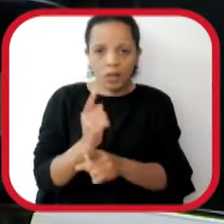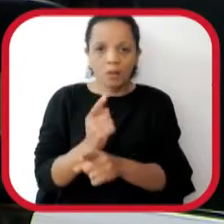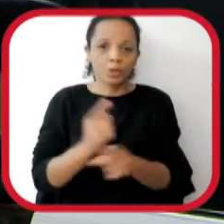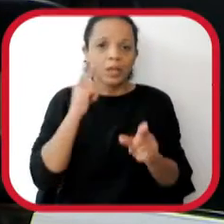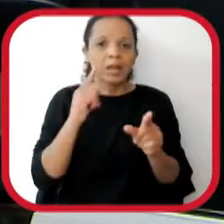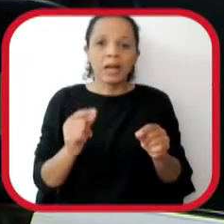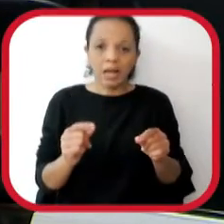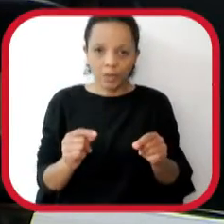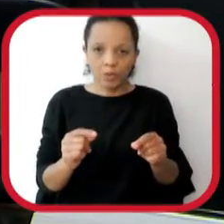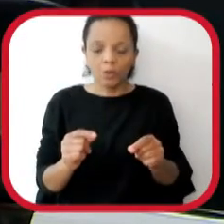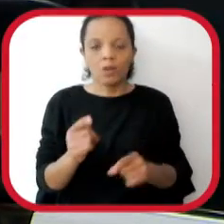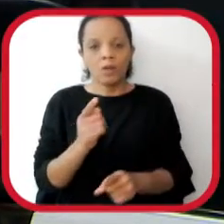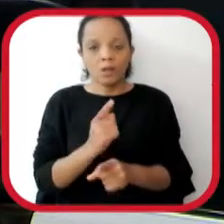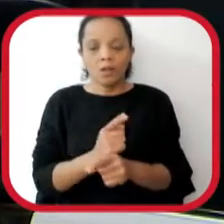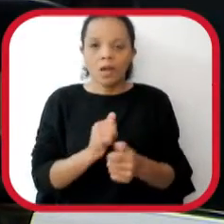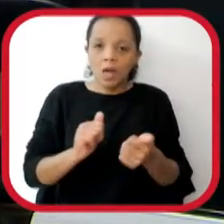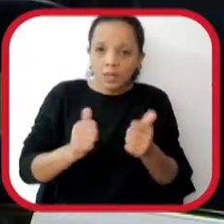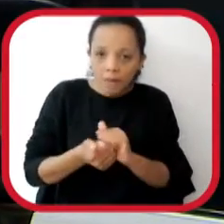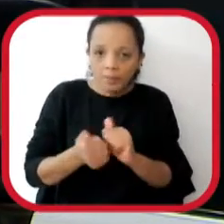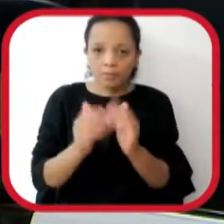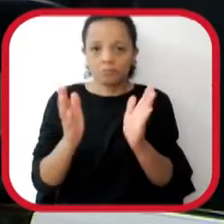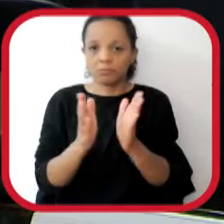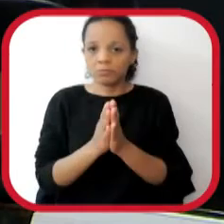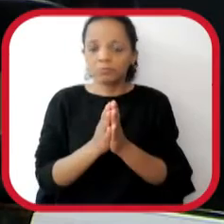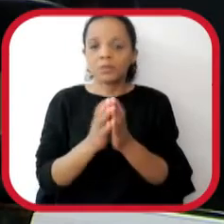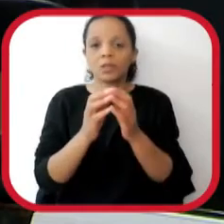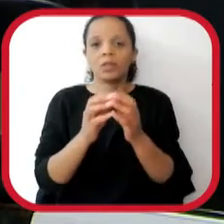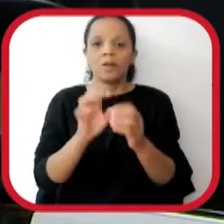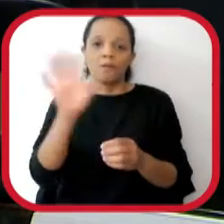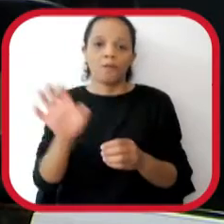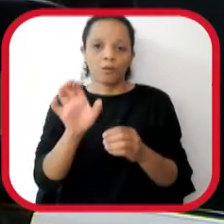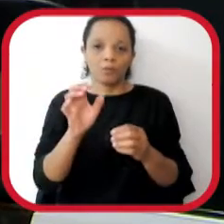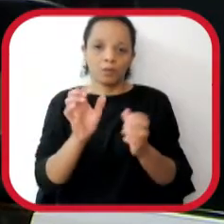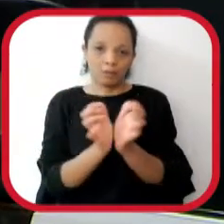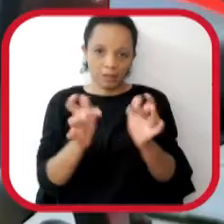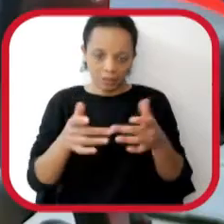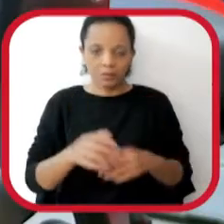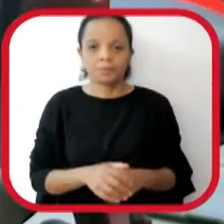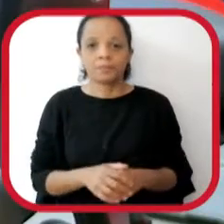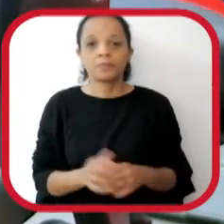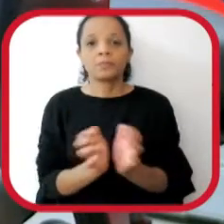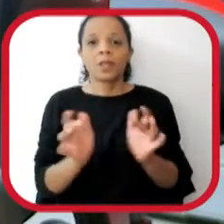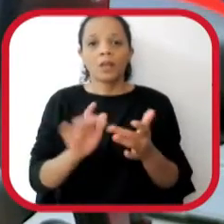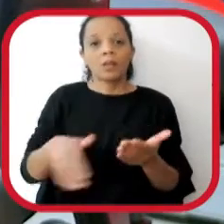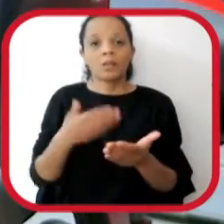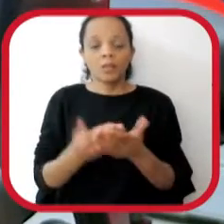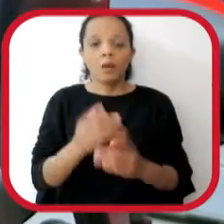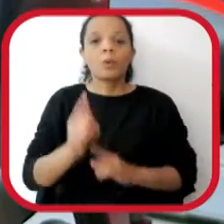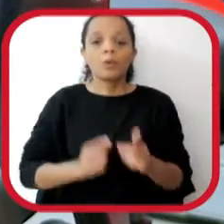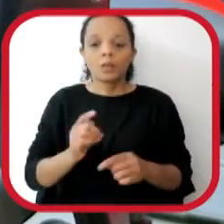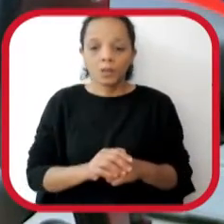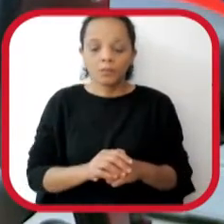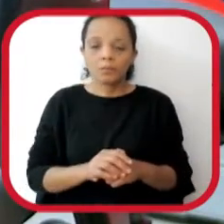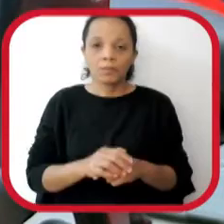hipótese, porque a rádio continua a adaptar-se a toda uma nova era digital. A internet permitiu